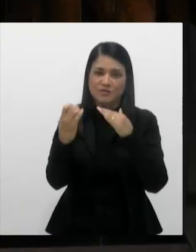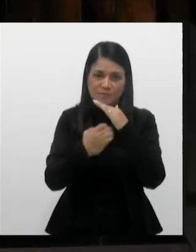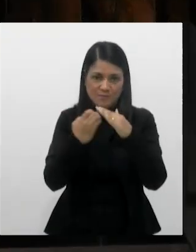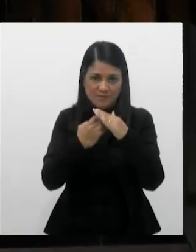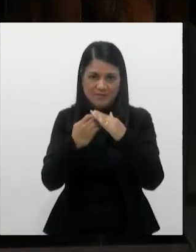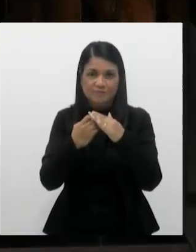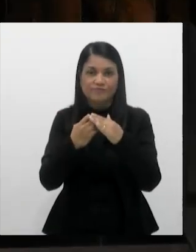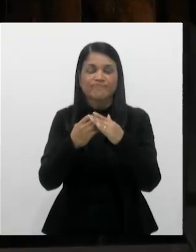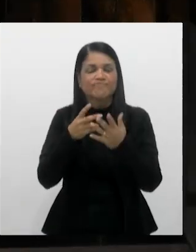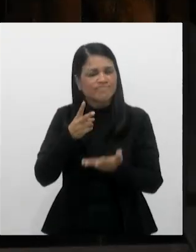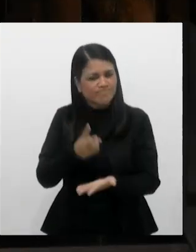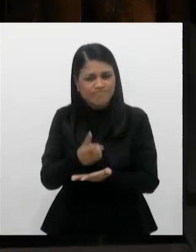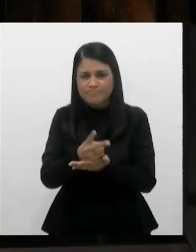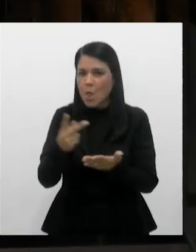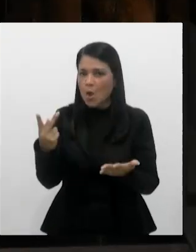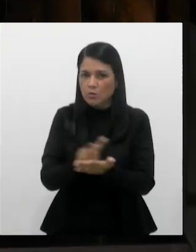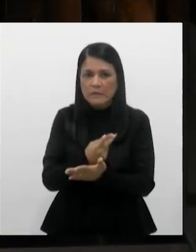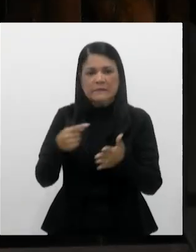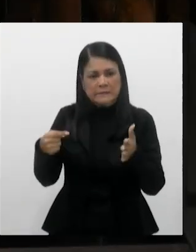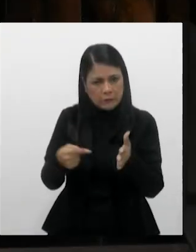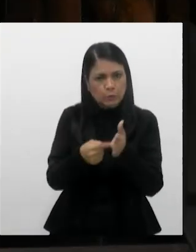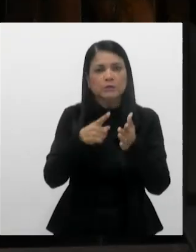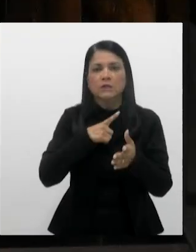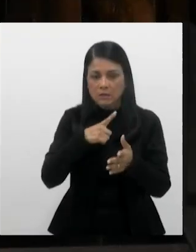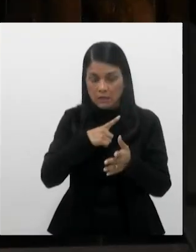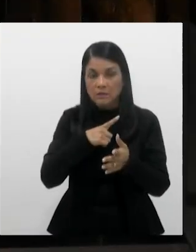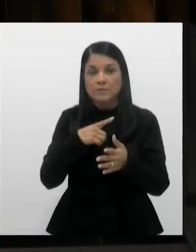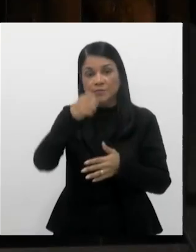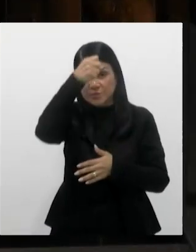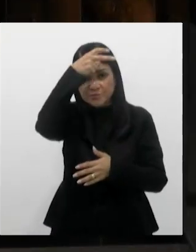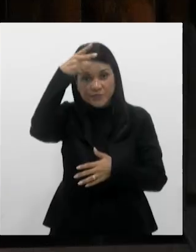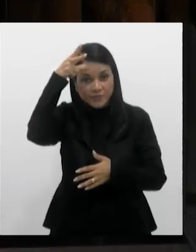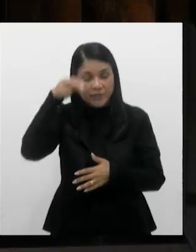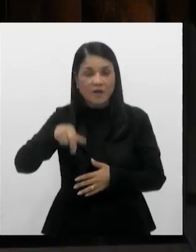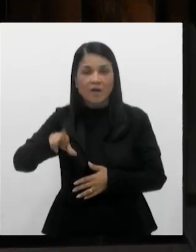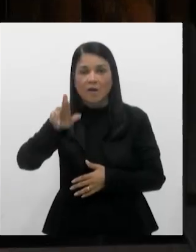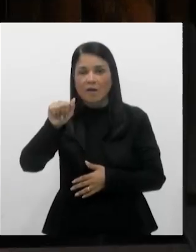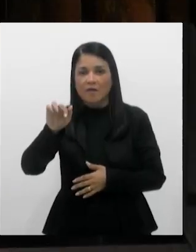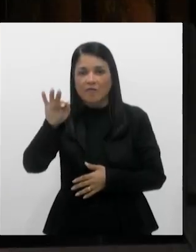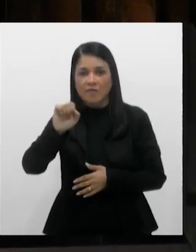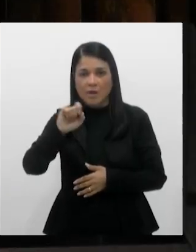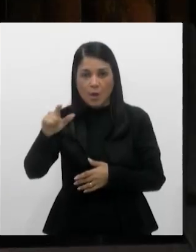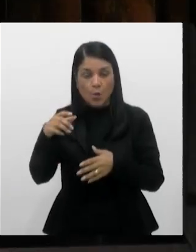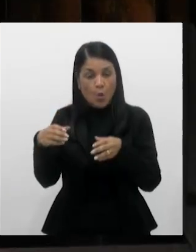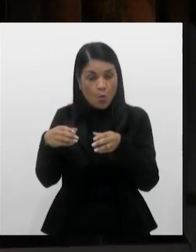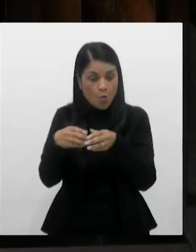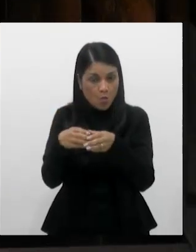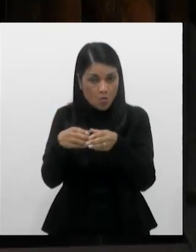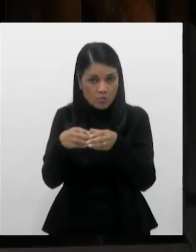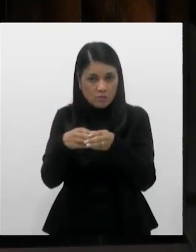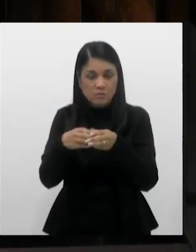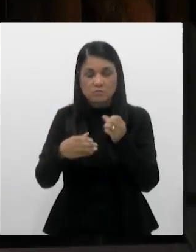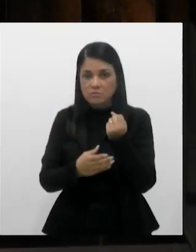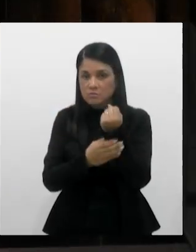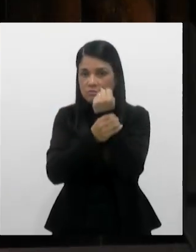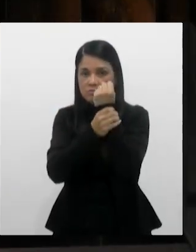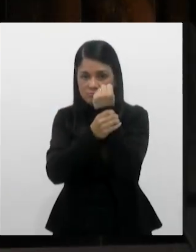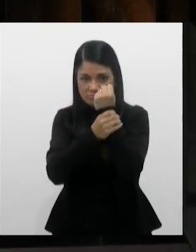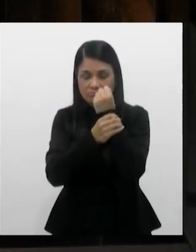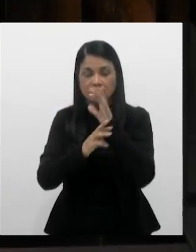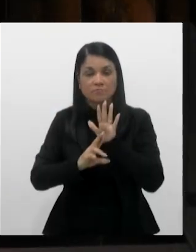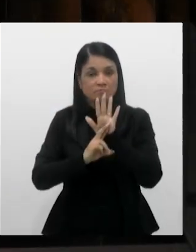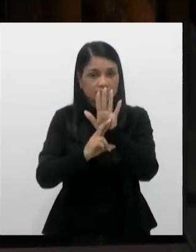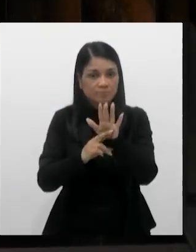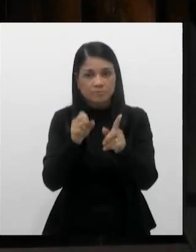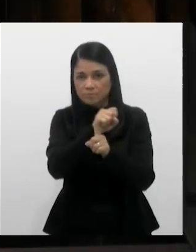constância, tem sido denunciado. Essa semana o prefeito Rafael, junto com a Comissão de Segurança,